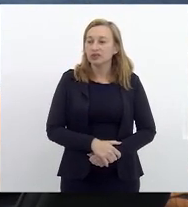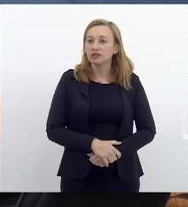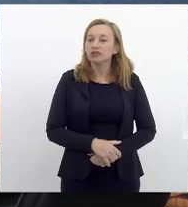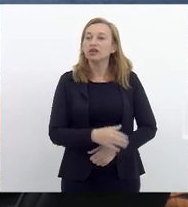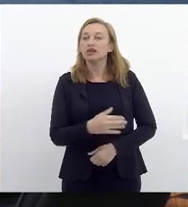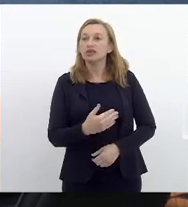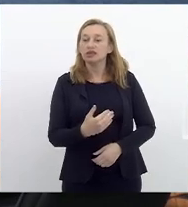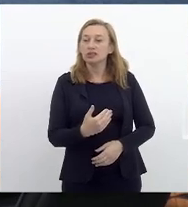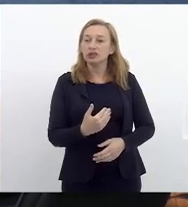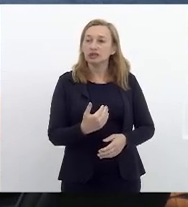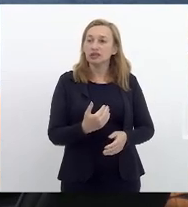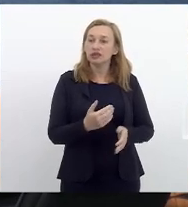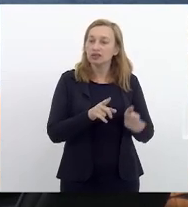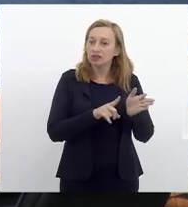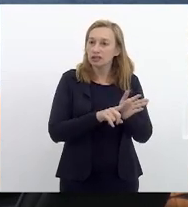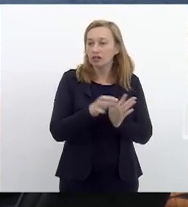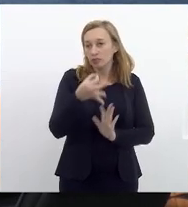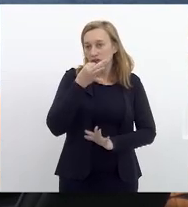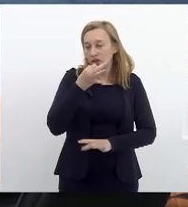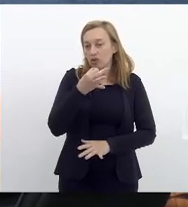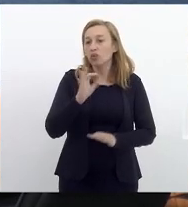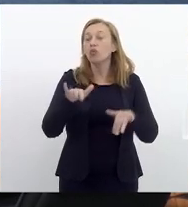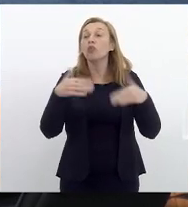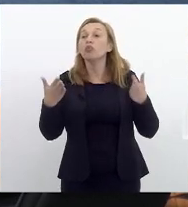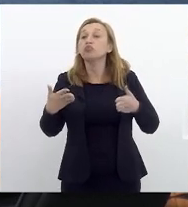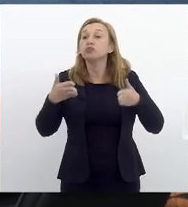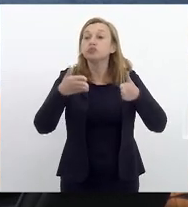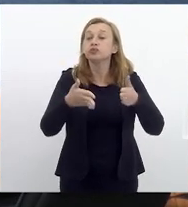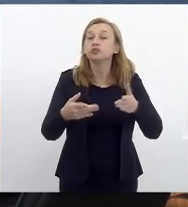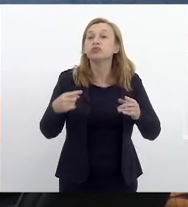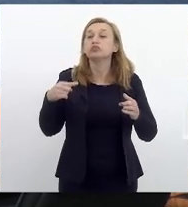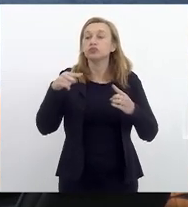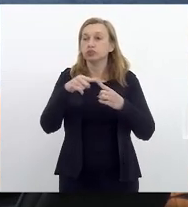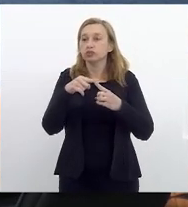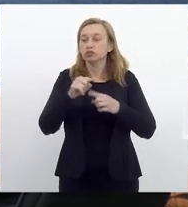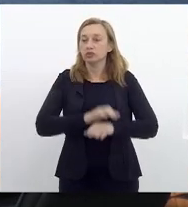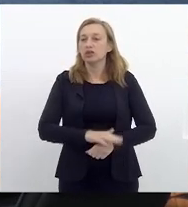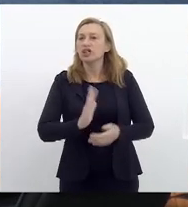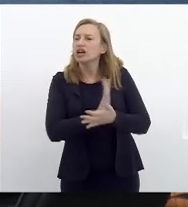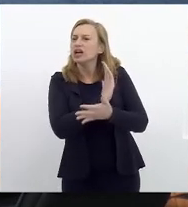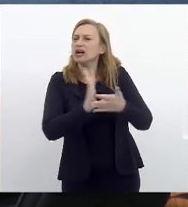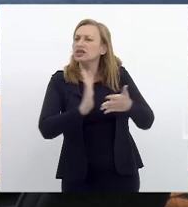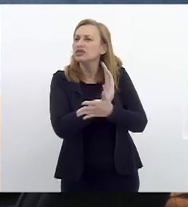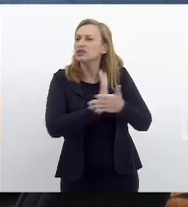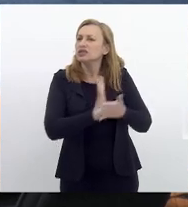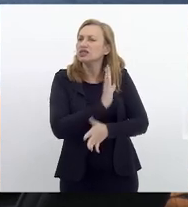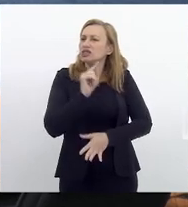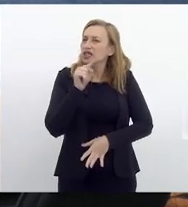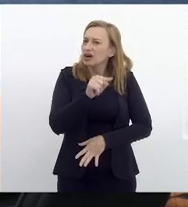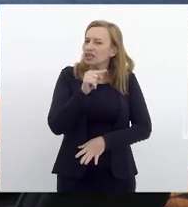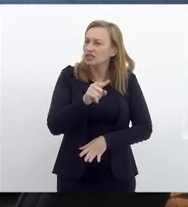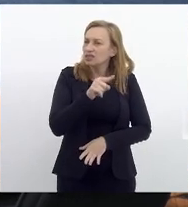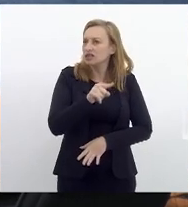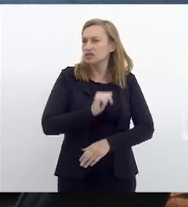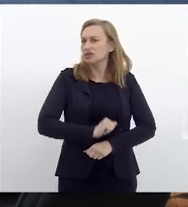sugestão. Qual é o objetivo central do projeto? Muitas vezes, essas blitz ocorrem sempre no mesmo